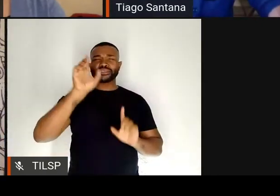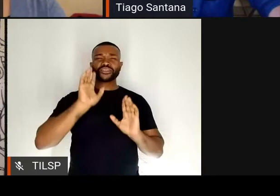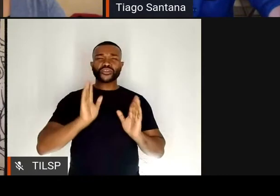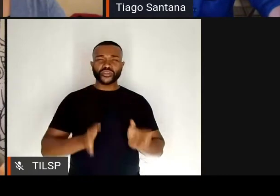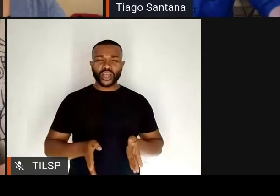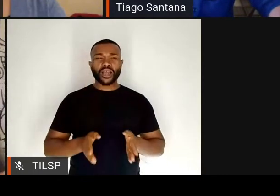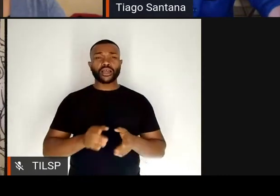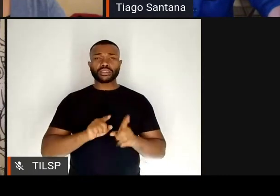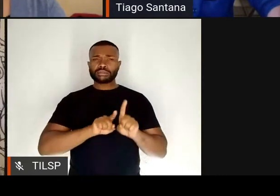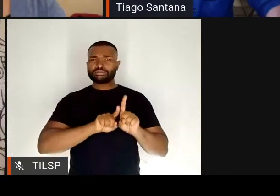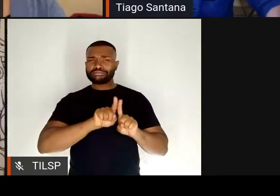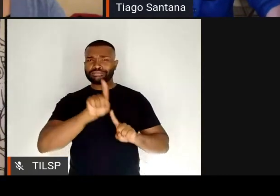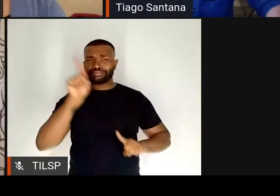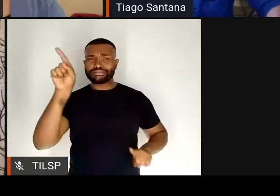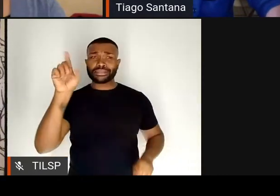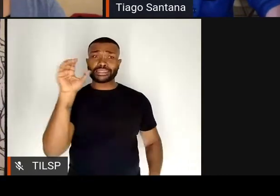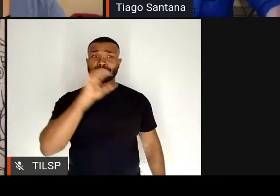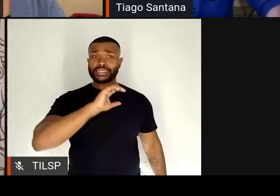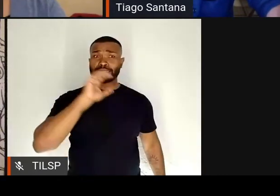velocidade da luz, assim, né,